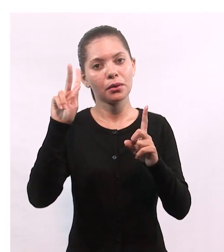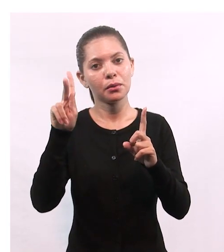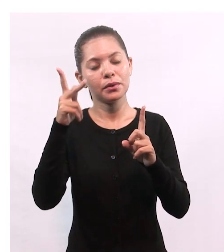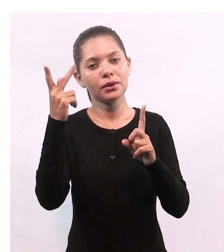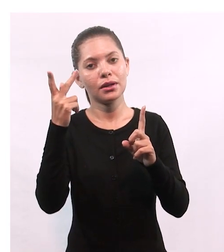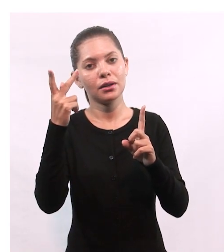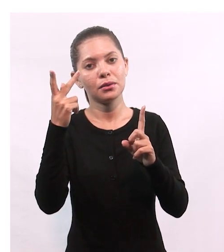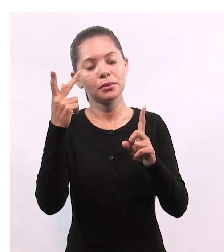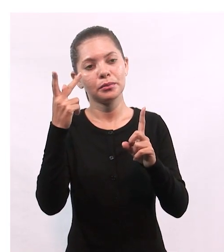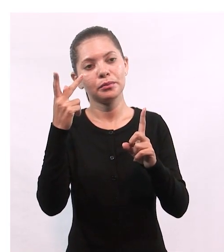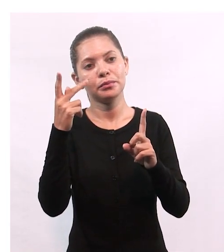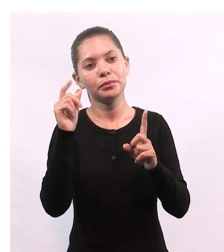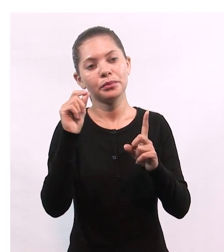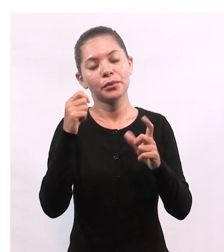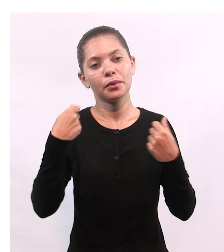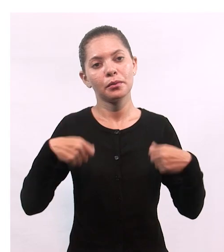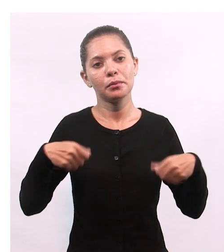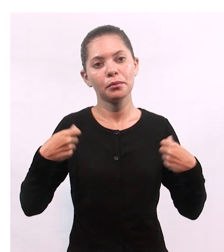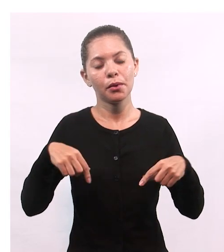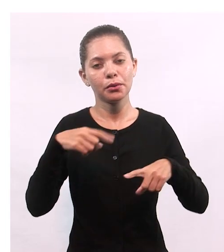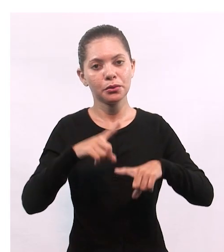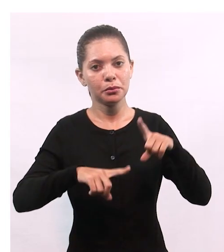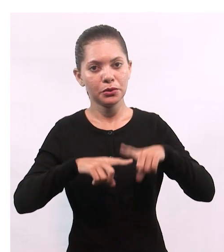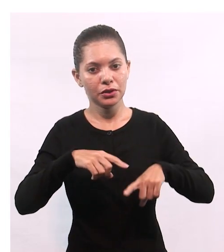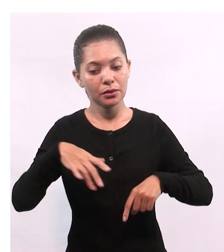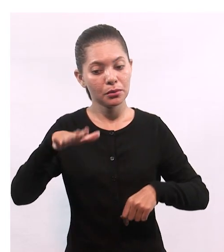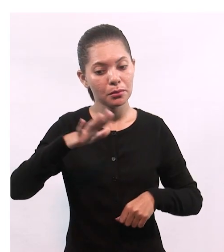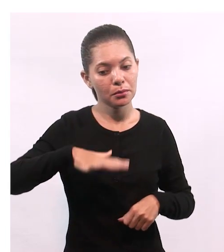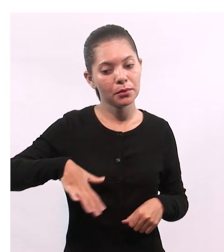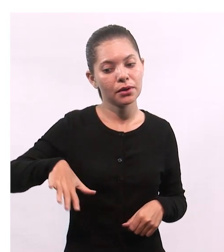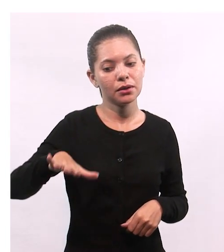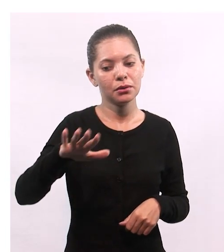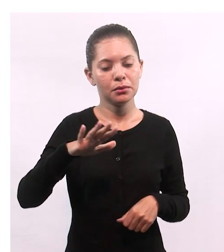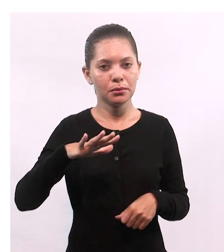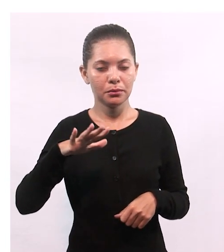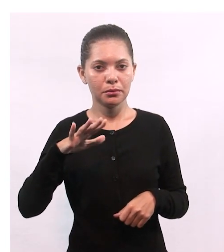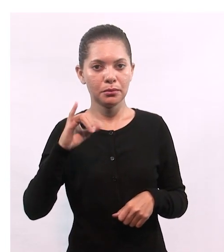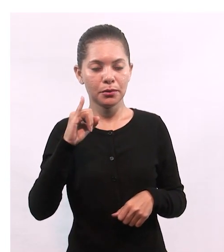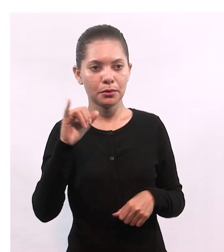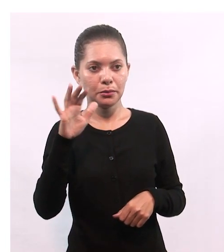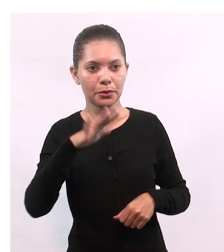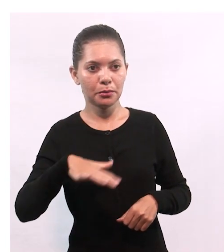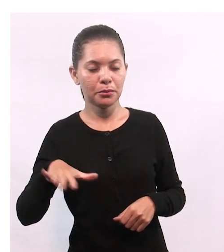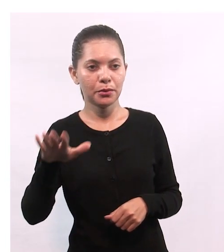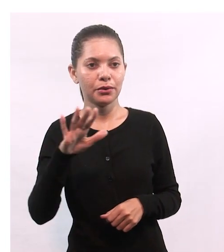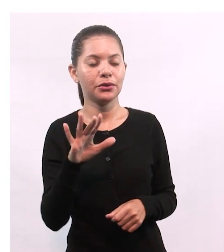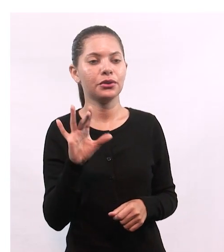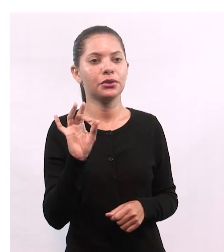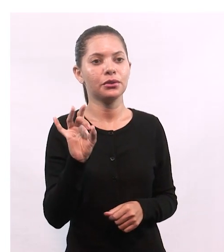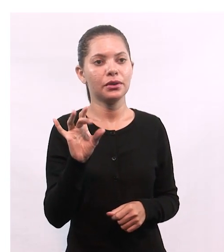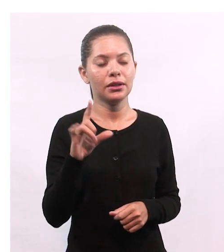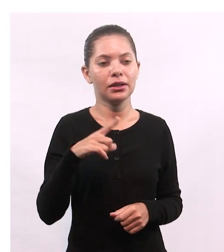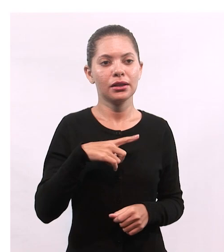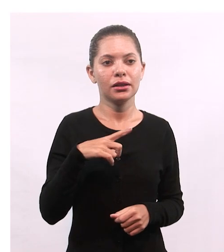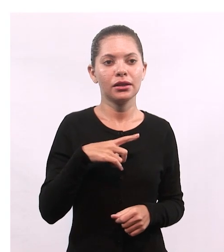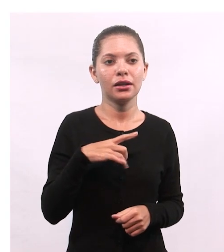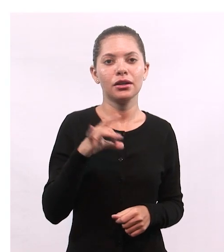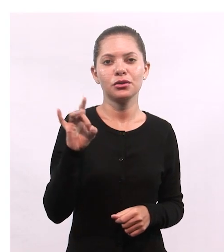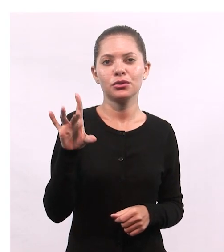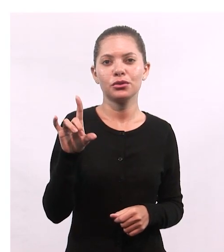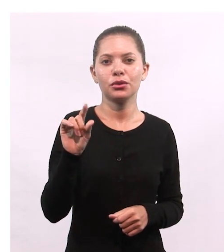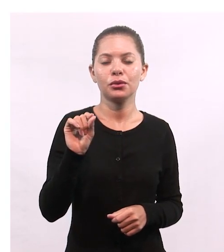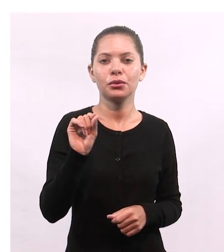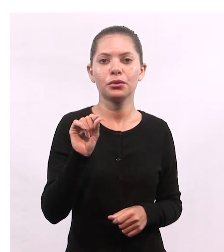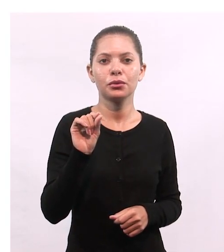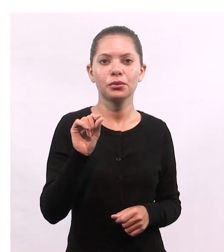quadrado. E a gente pode transpor isso de um objeto plano para uma figura tridimensional. Só que aí eu vou ter,